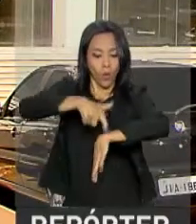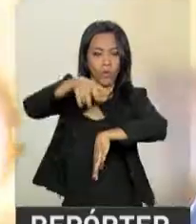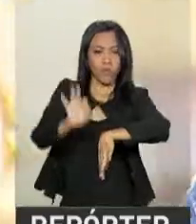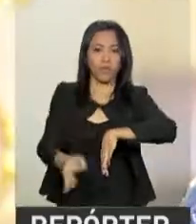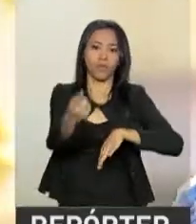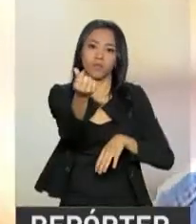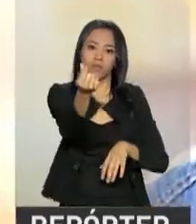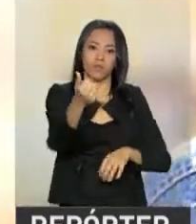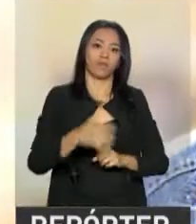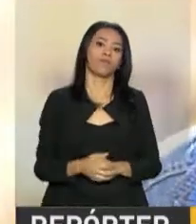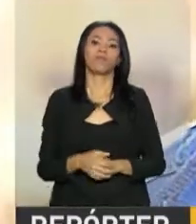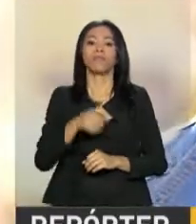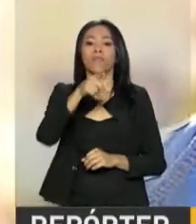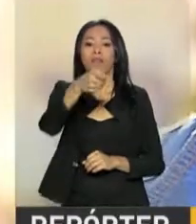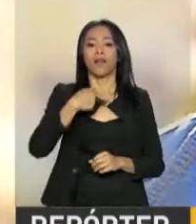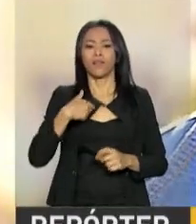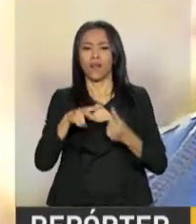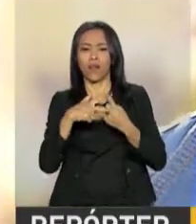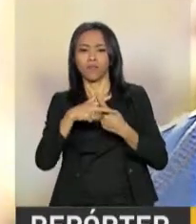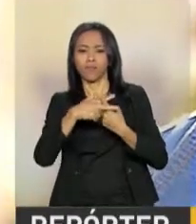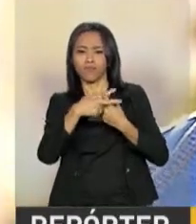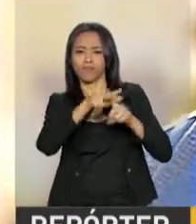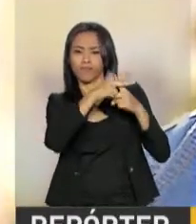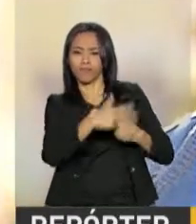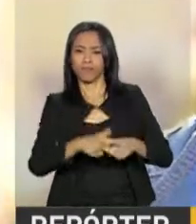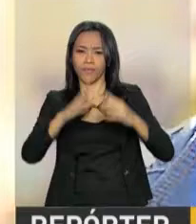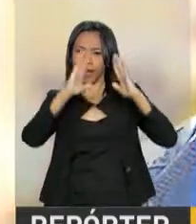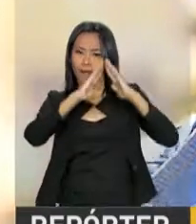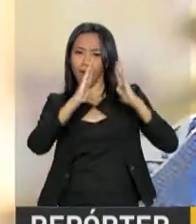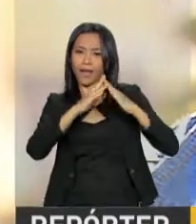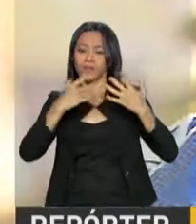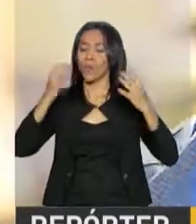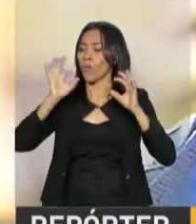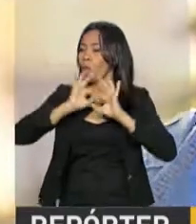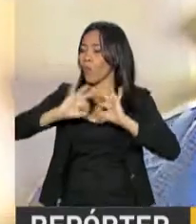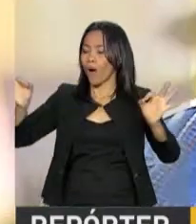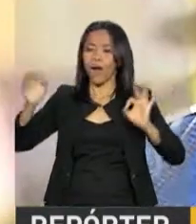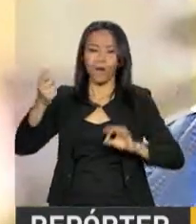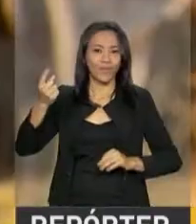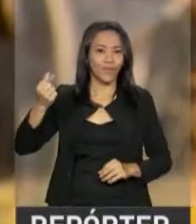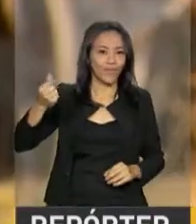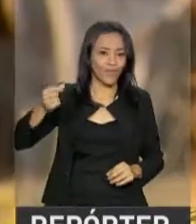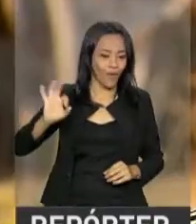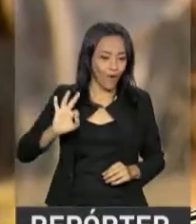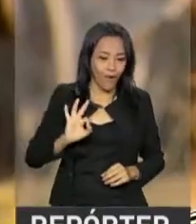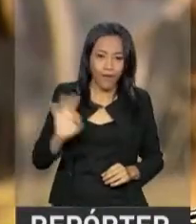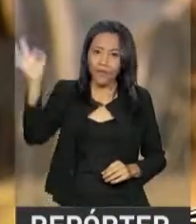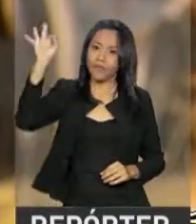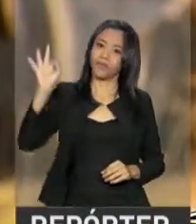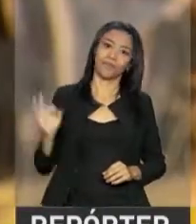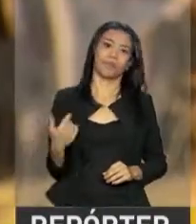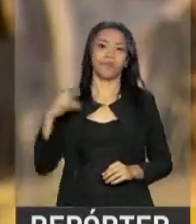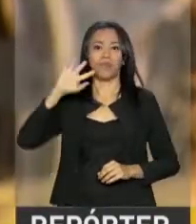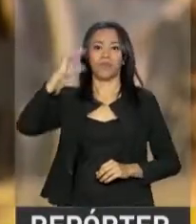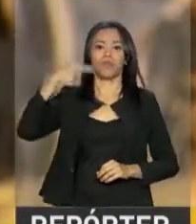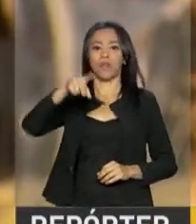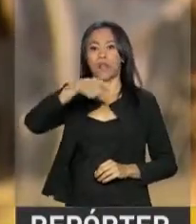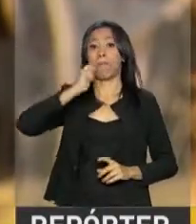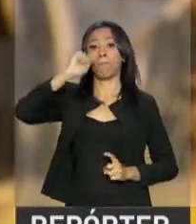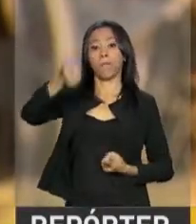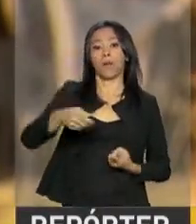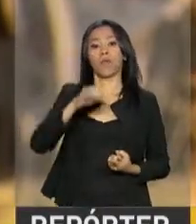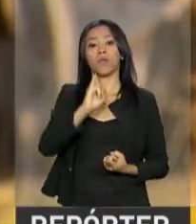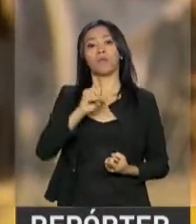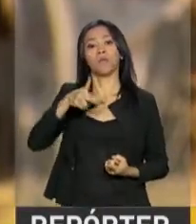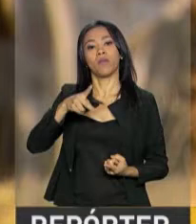como eu estou mexendo com reforma vk e assim como a luva e direit um problema - nem eu paguei o ipva do meu